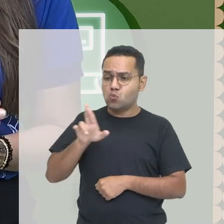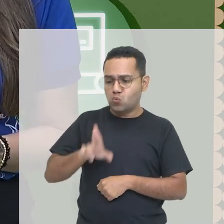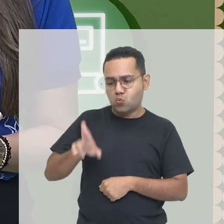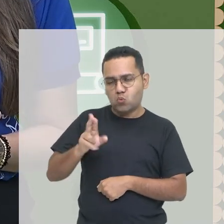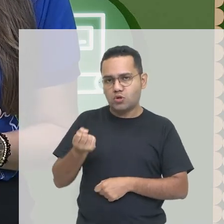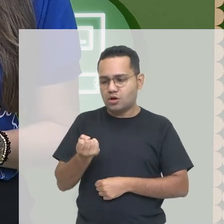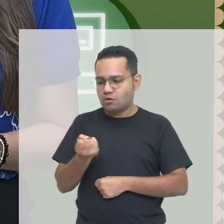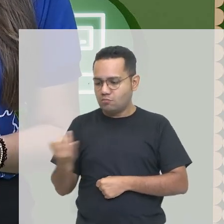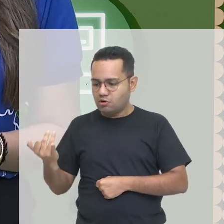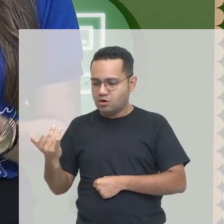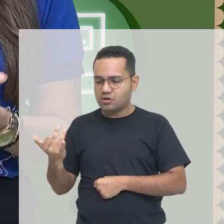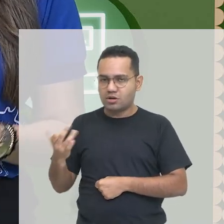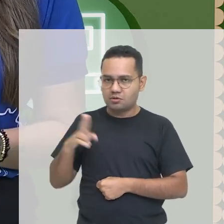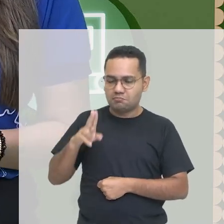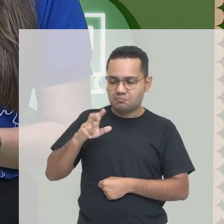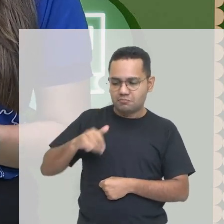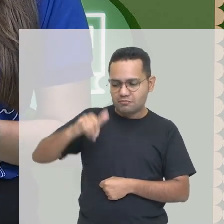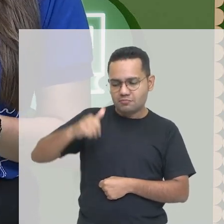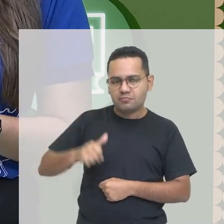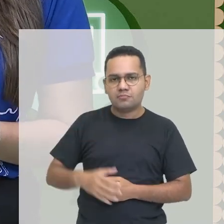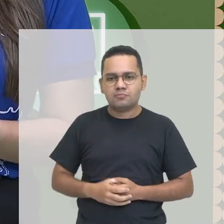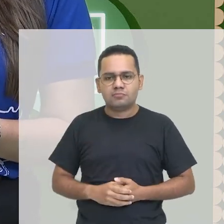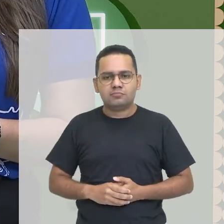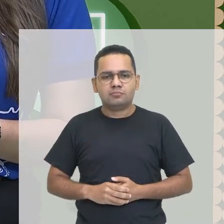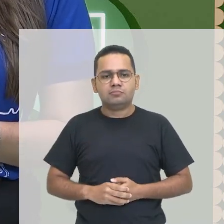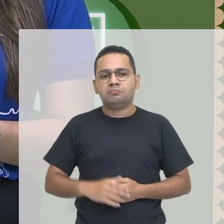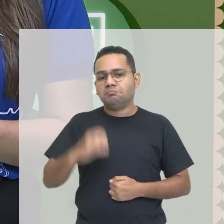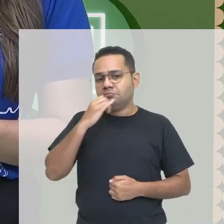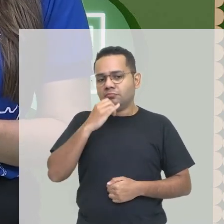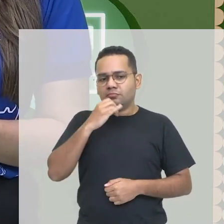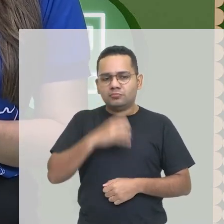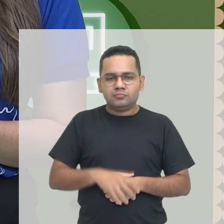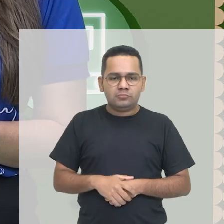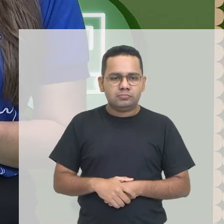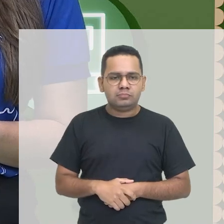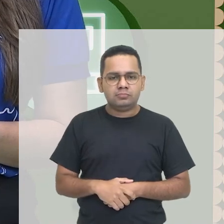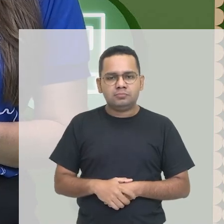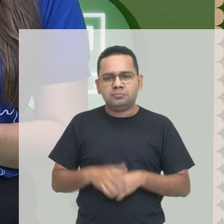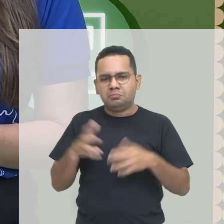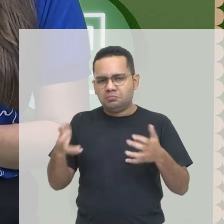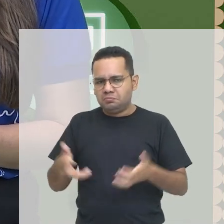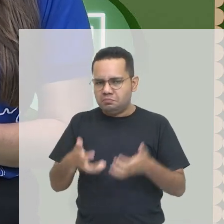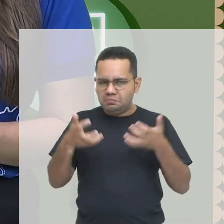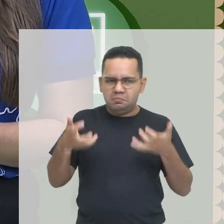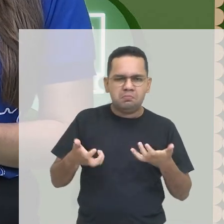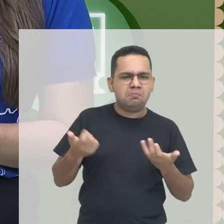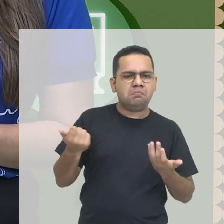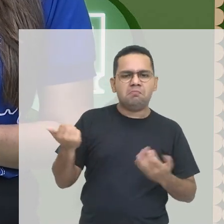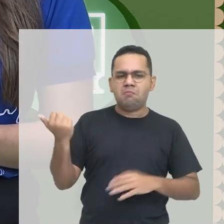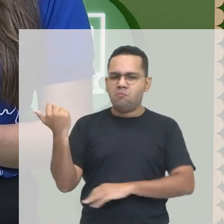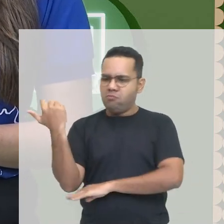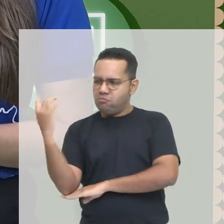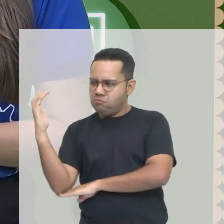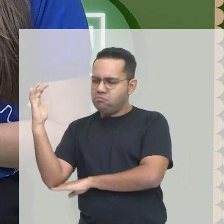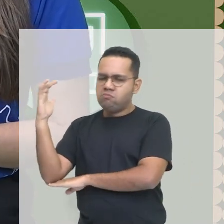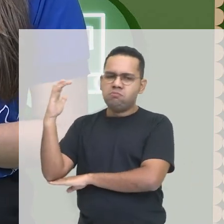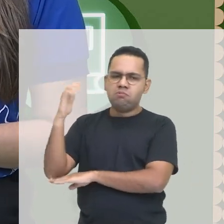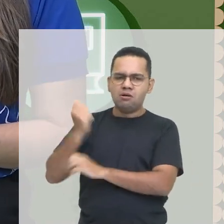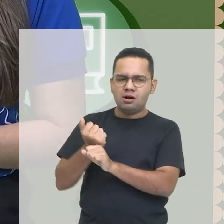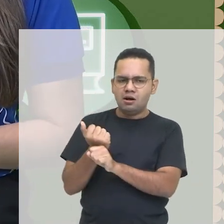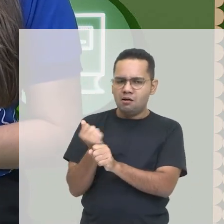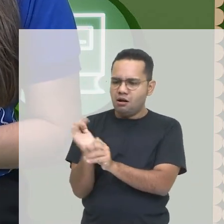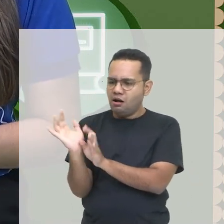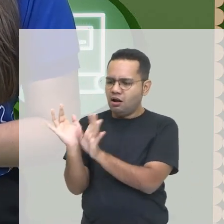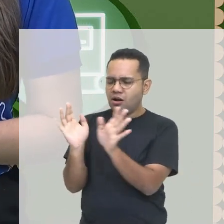eles vão utilizar de energia, né? Então, quando a gente fala nos vegetais, nas árvores, no capim,